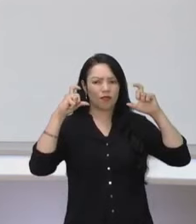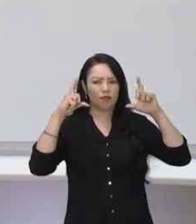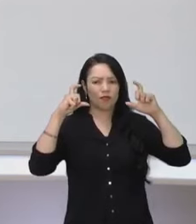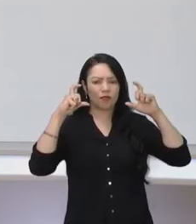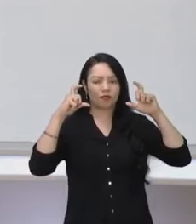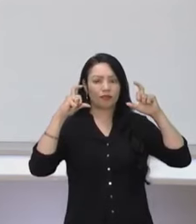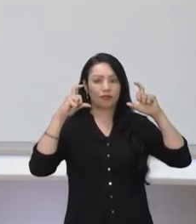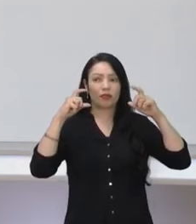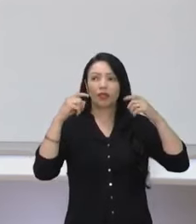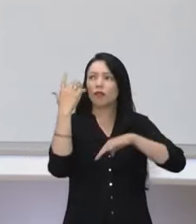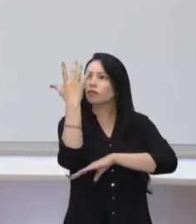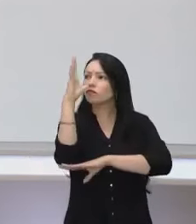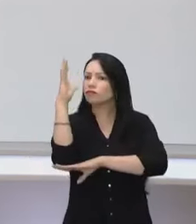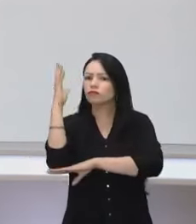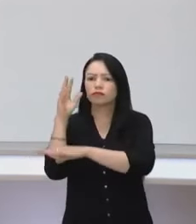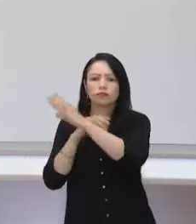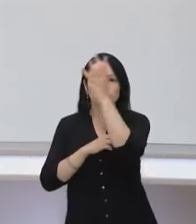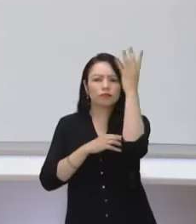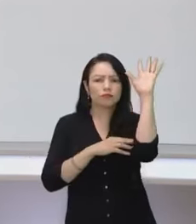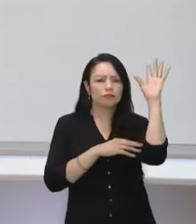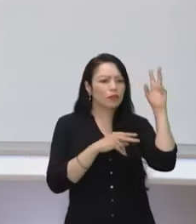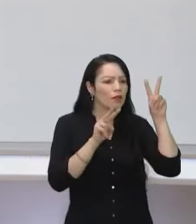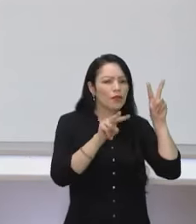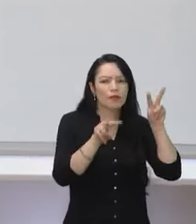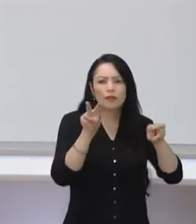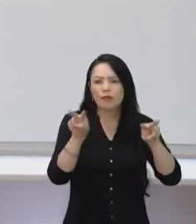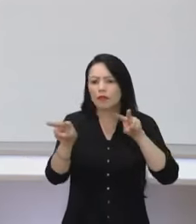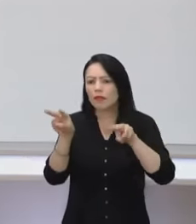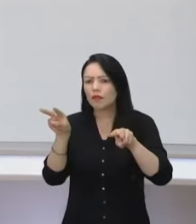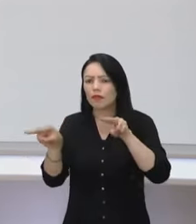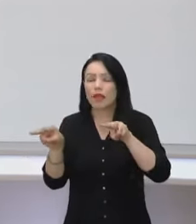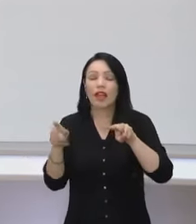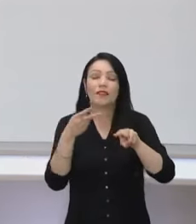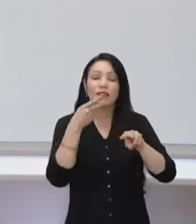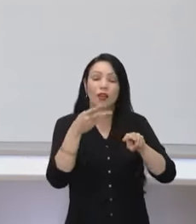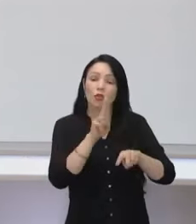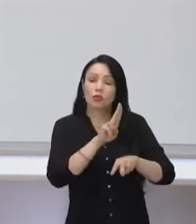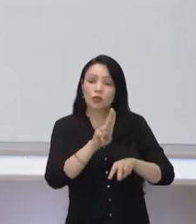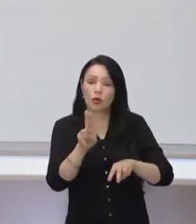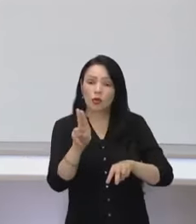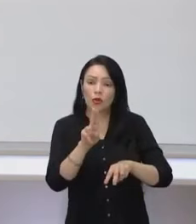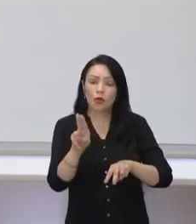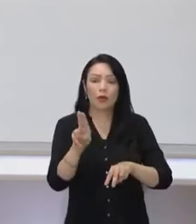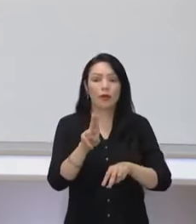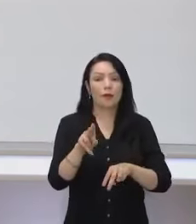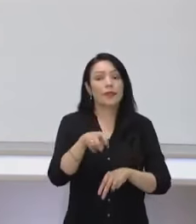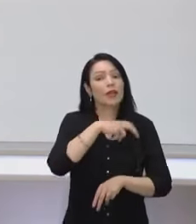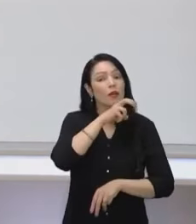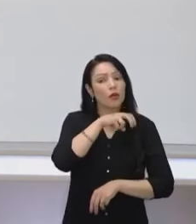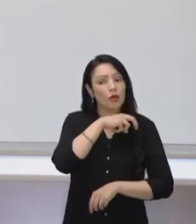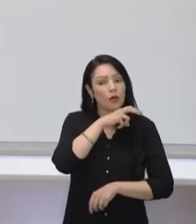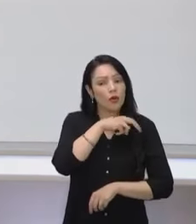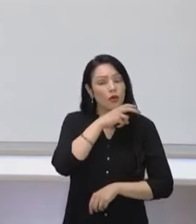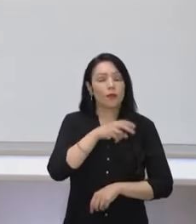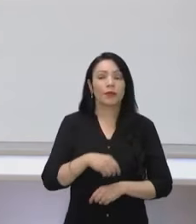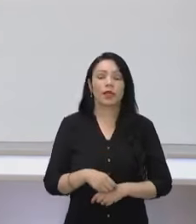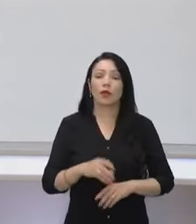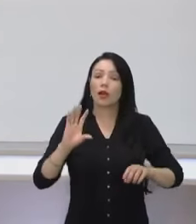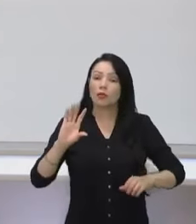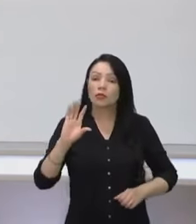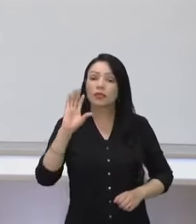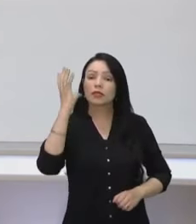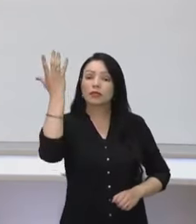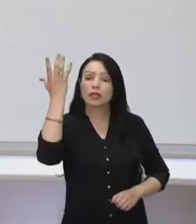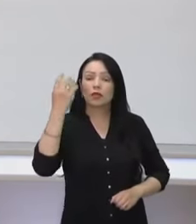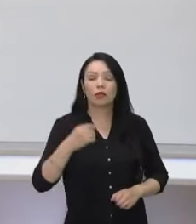está falando aí o nome científico da cobra, o fato, e aí ele vai citar muito mais coisas, ele está falando de alguma coisa que tem